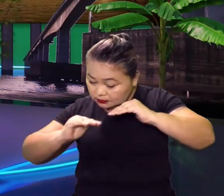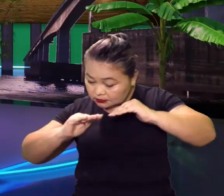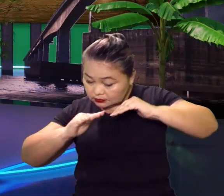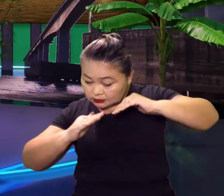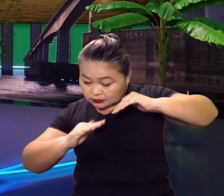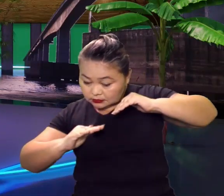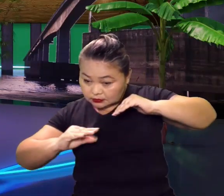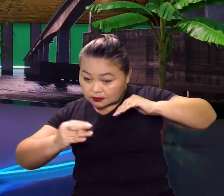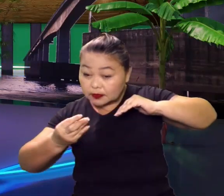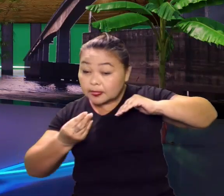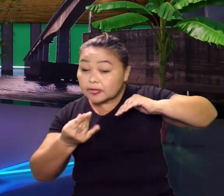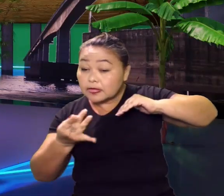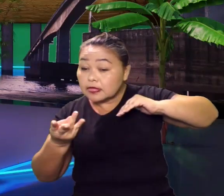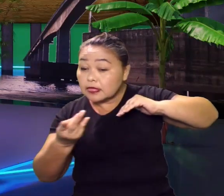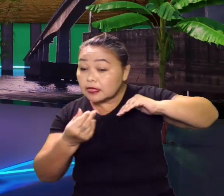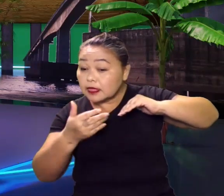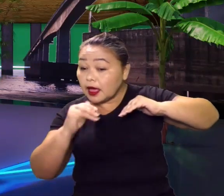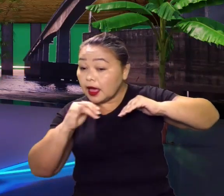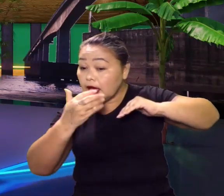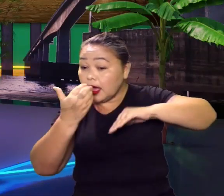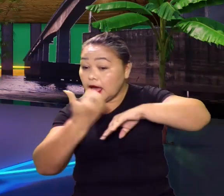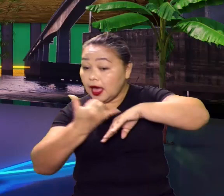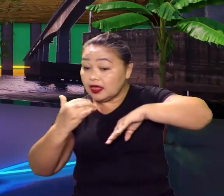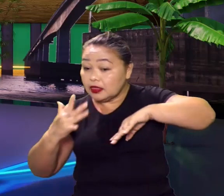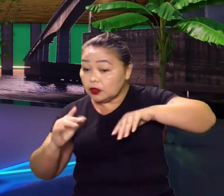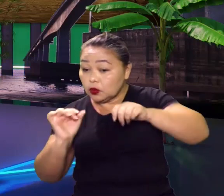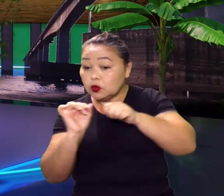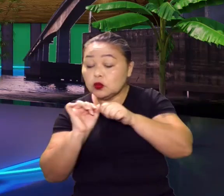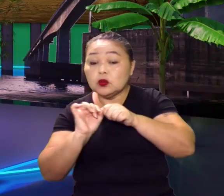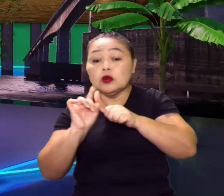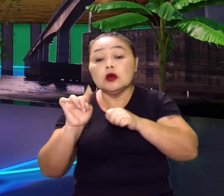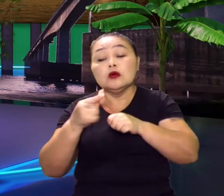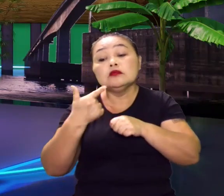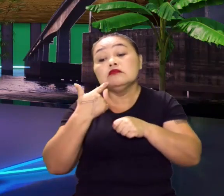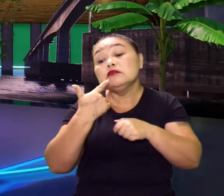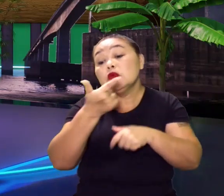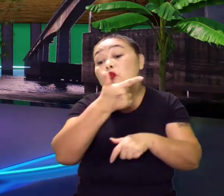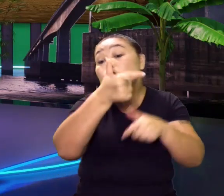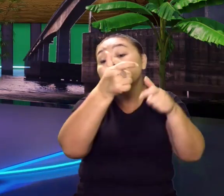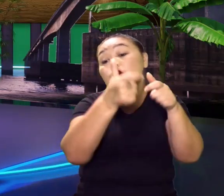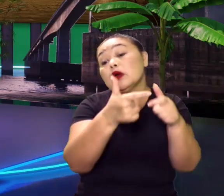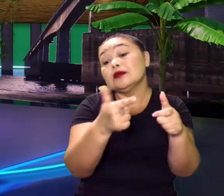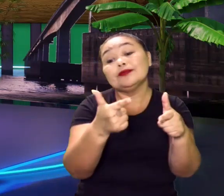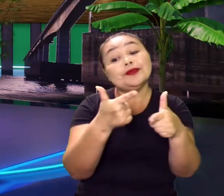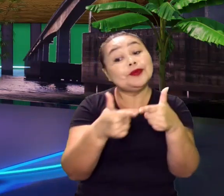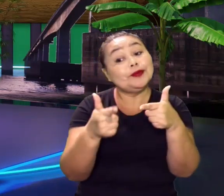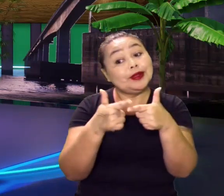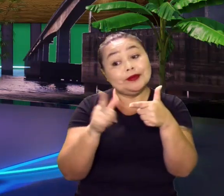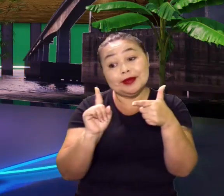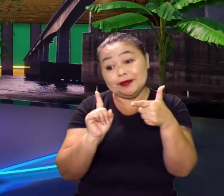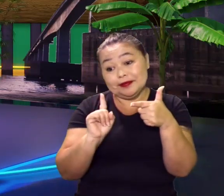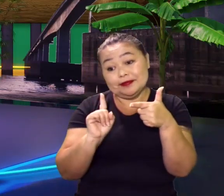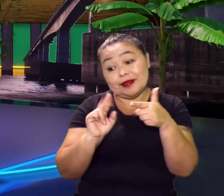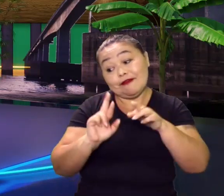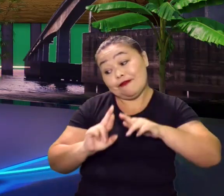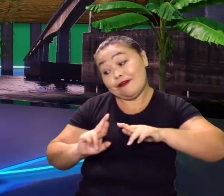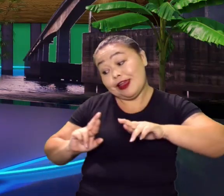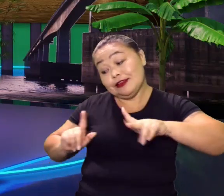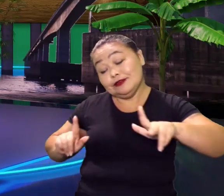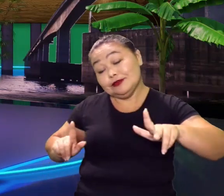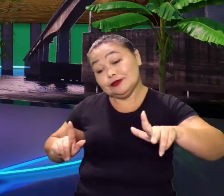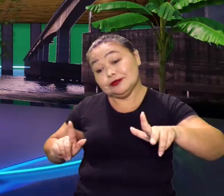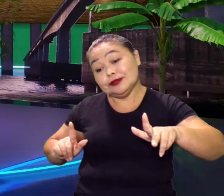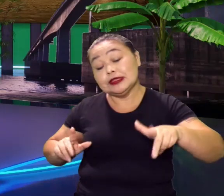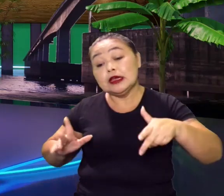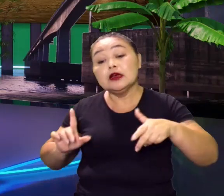solo é muito ácido. Tem outros lugares que o aluno não tem esse problema. Por exemplo, o aluno que está à beira